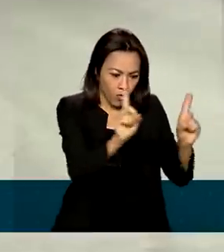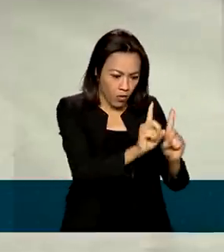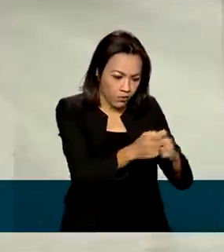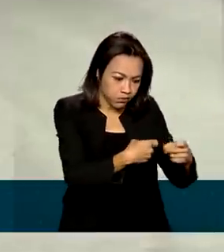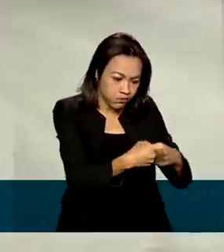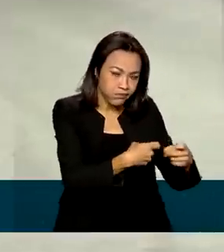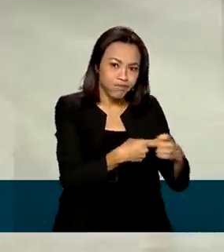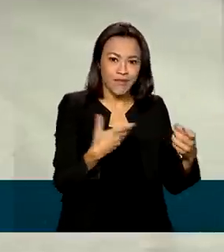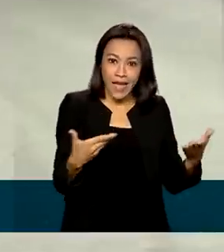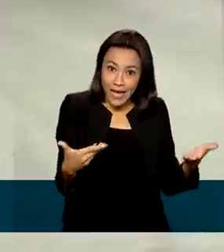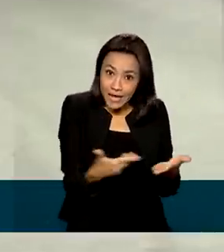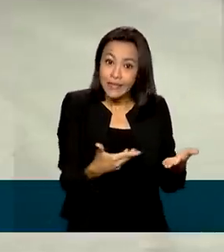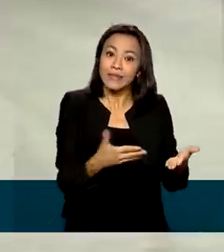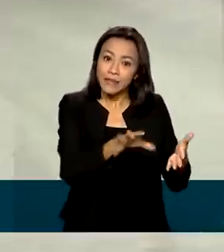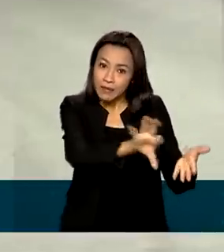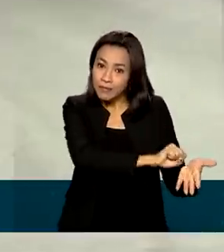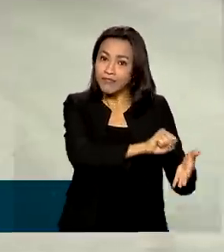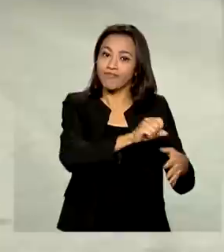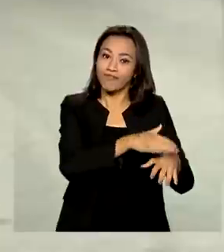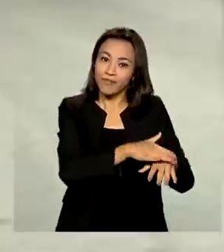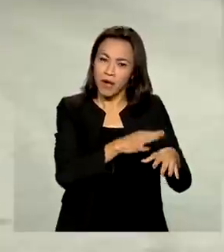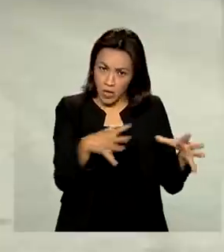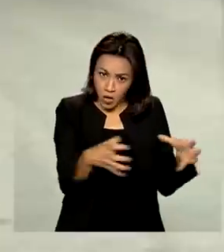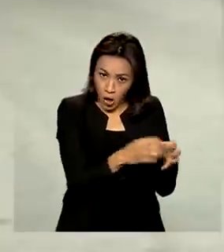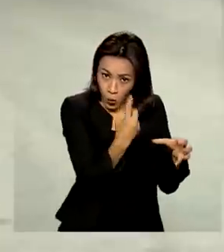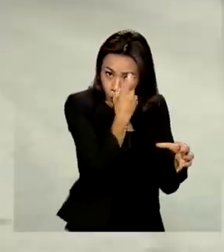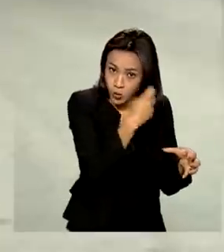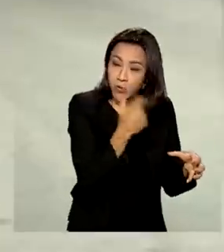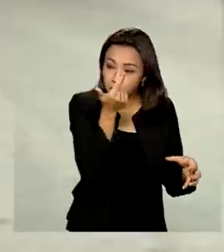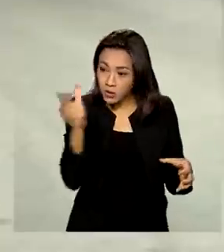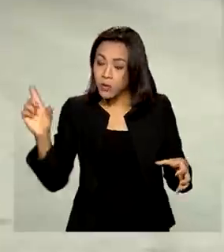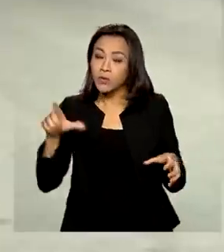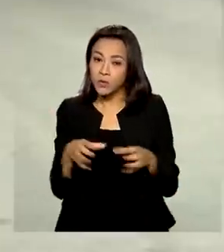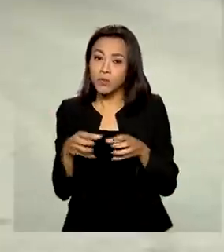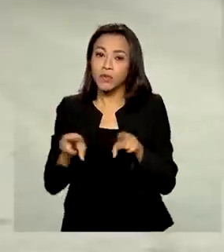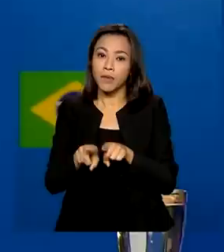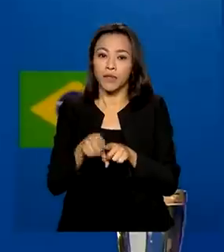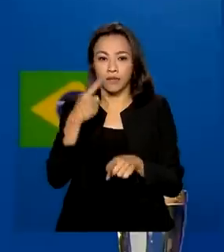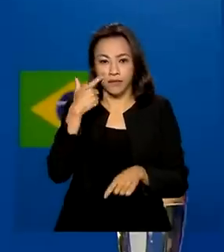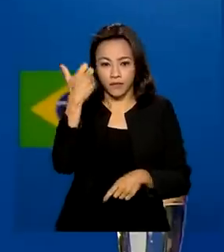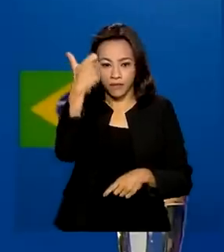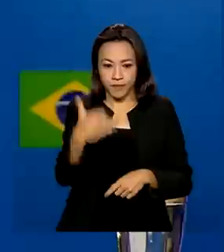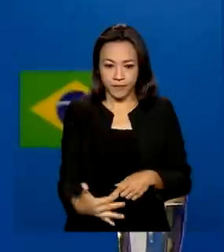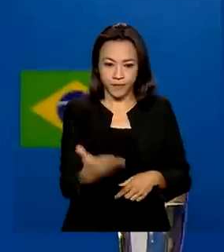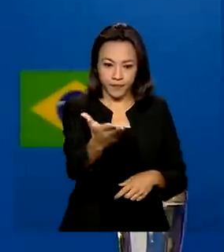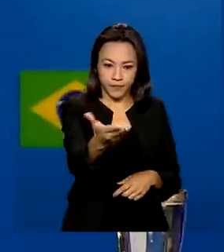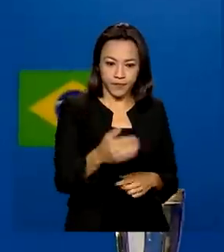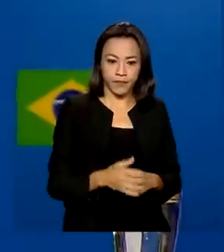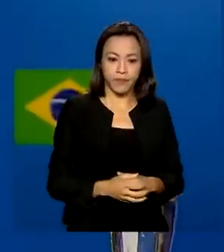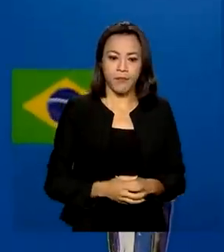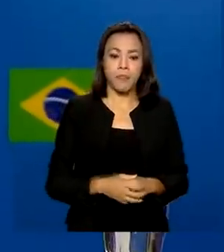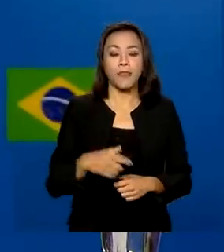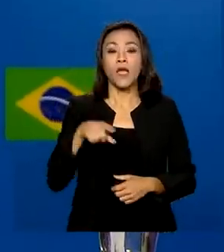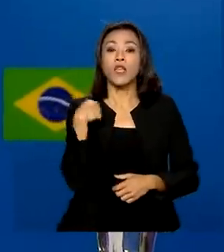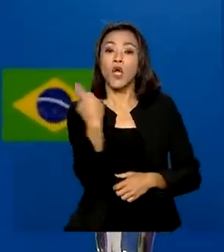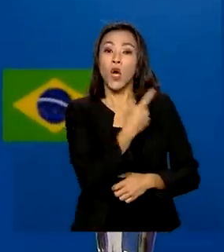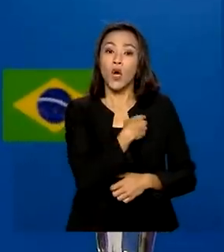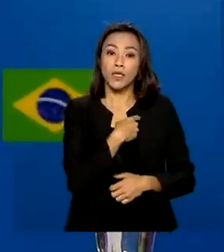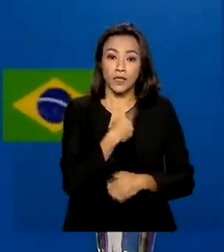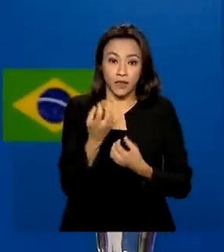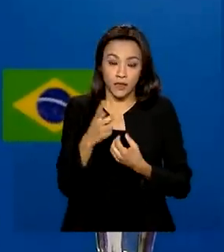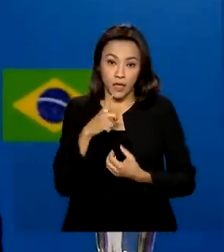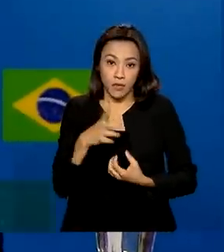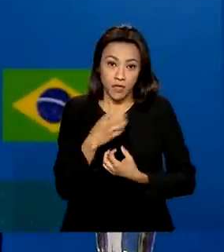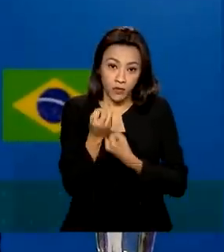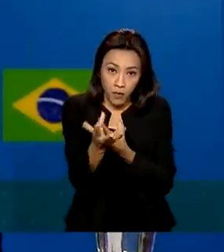A contrair a doença Vamos ouvir o secretário de vigilância em saúde que nós temos